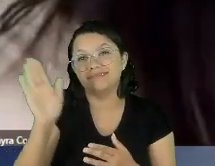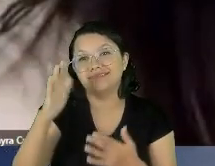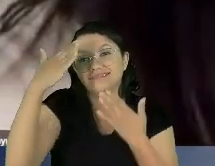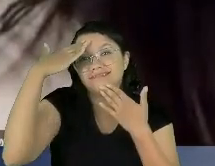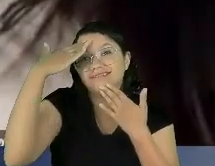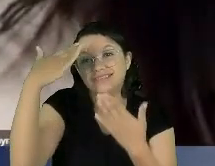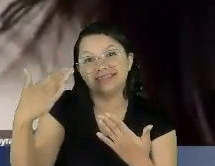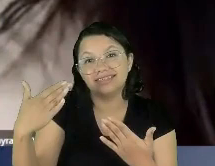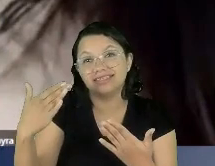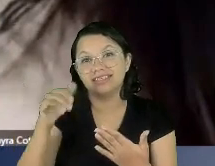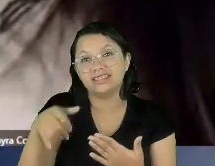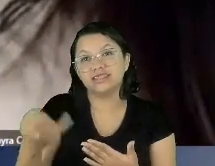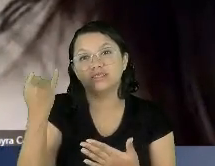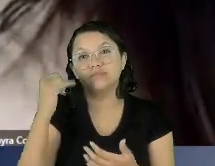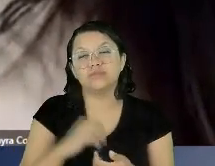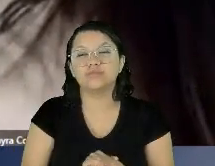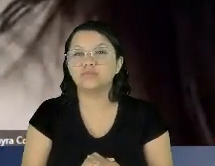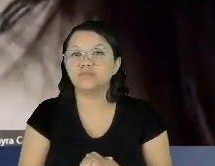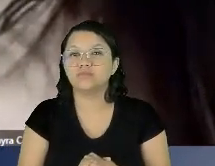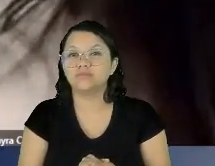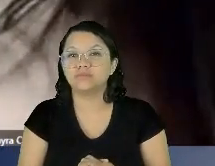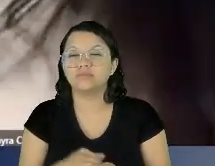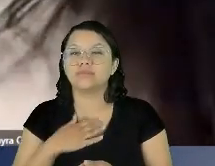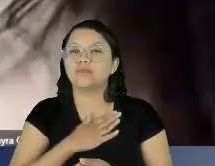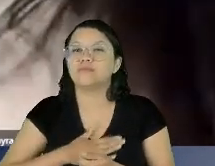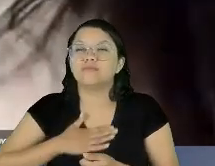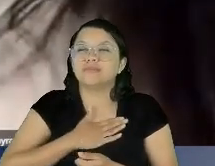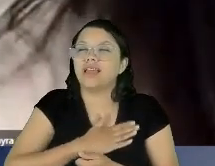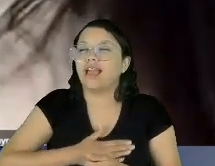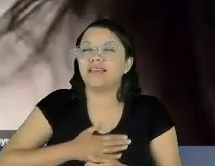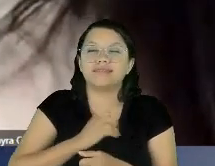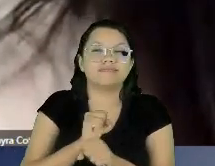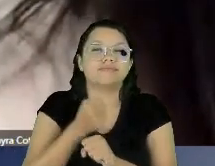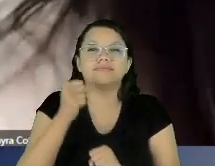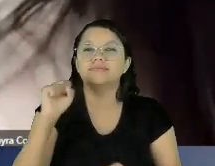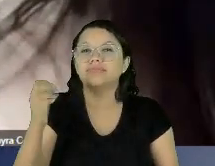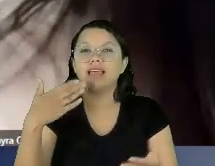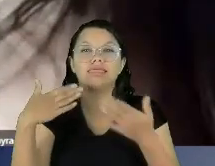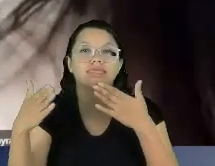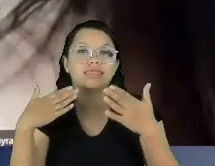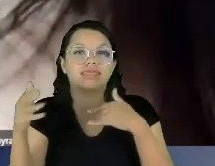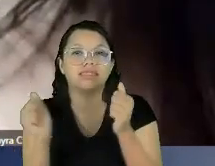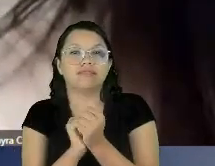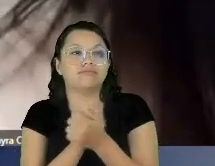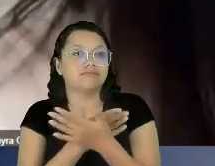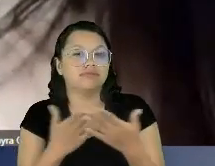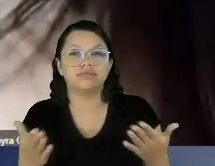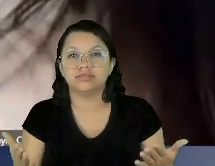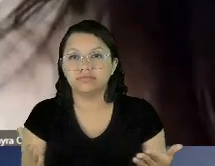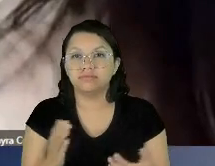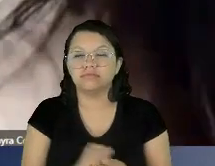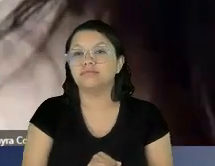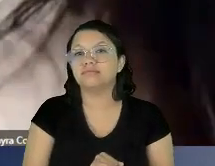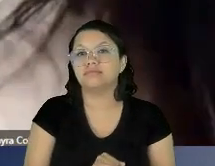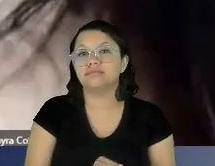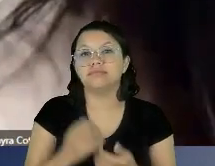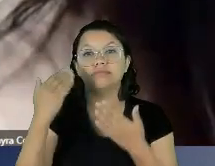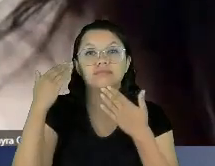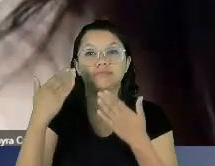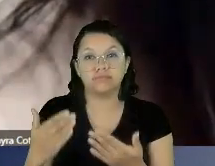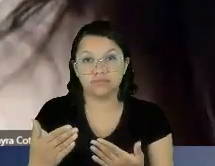então eu me despeço agradecendo a oportunidade, foi um grande prazer debater com